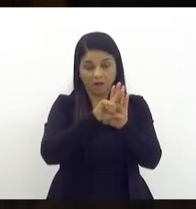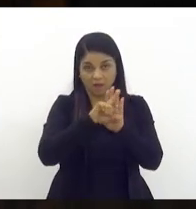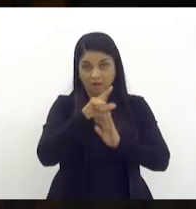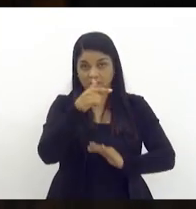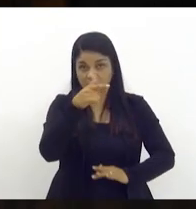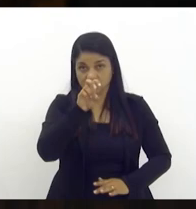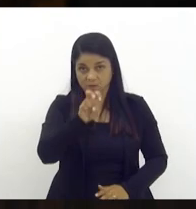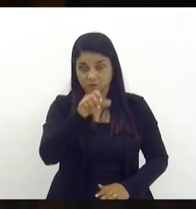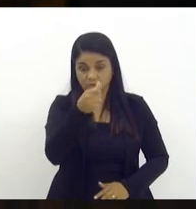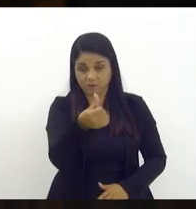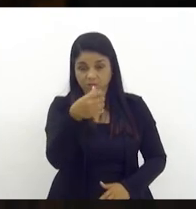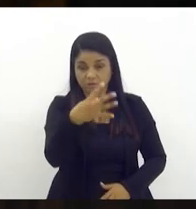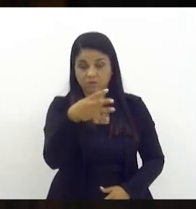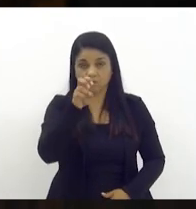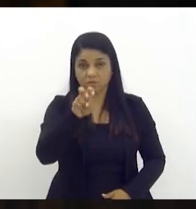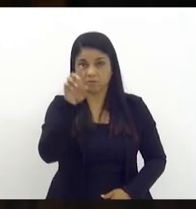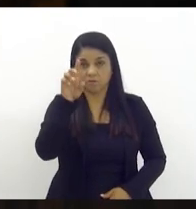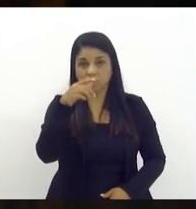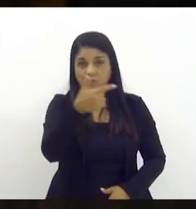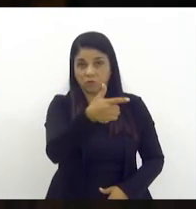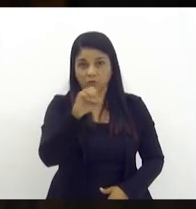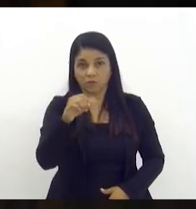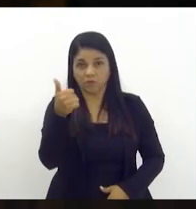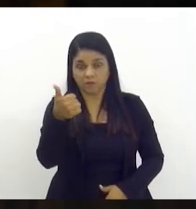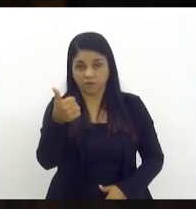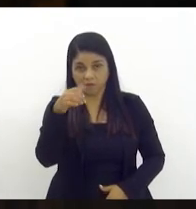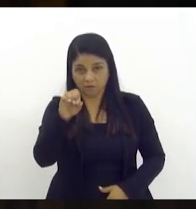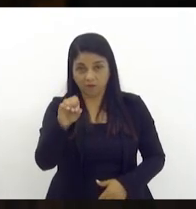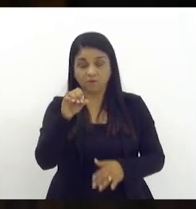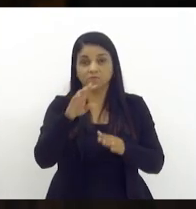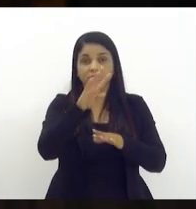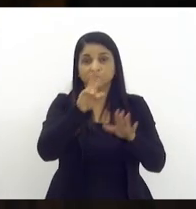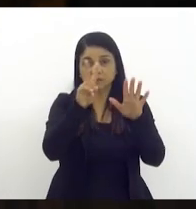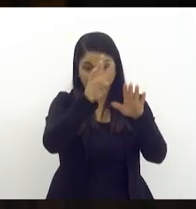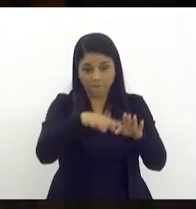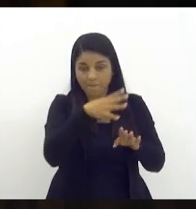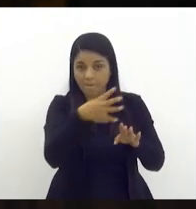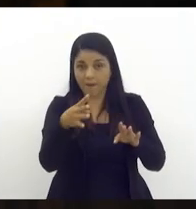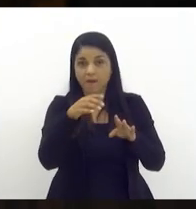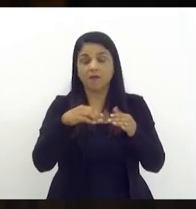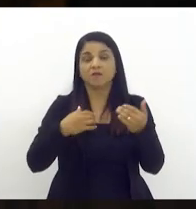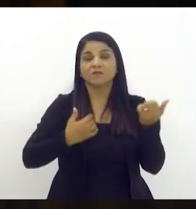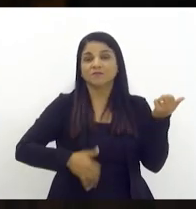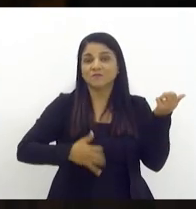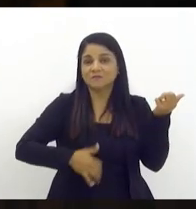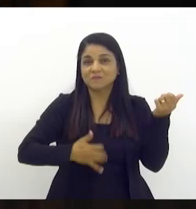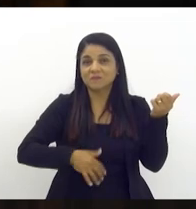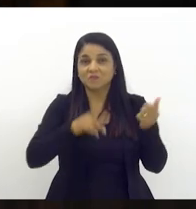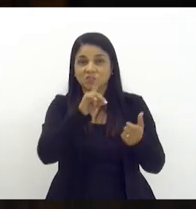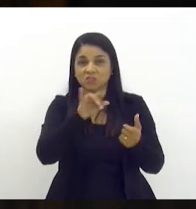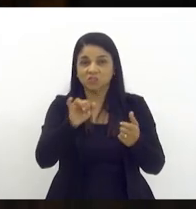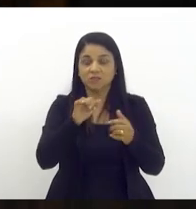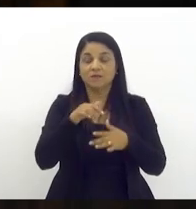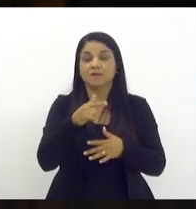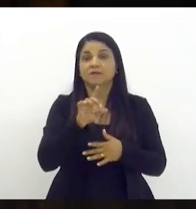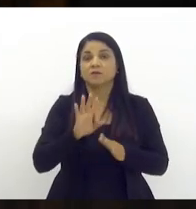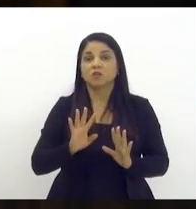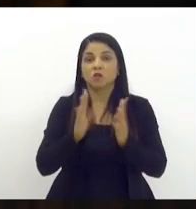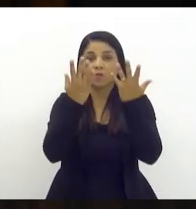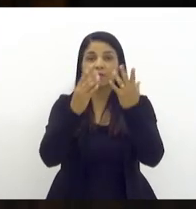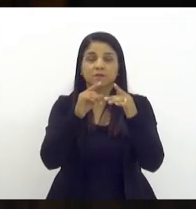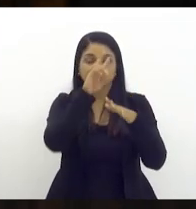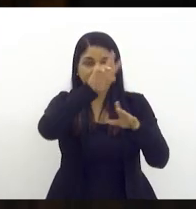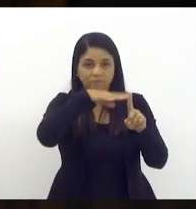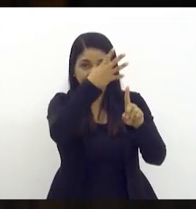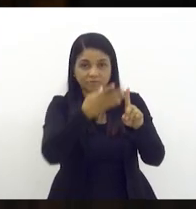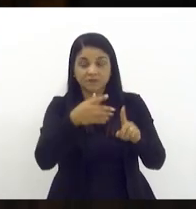2010, incluindo no calendário oficial do Estado do Rio de Janeiro o dia do cavaquinho em homenagem ao centenário do carioca Valdir